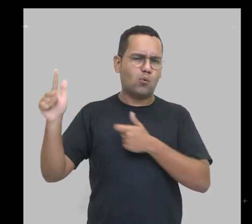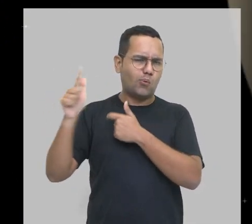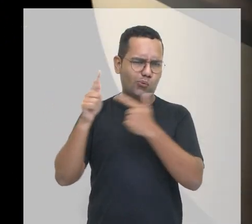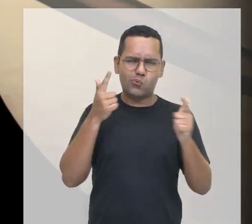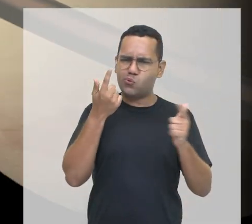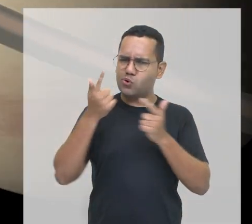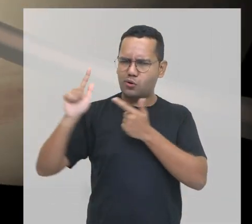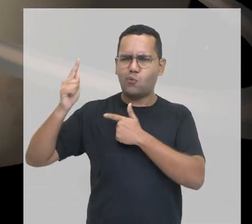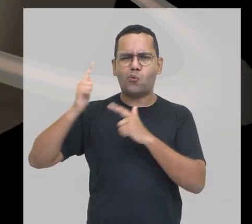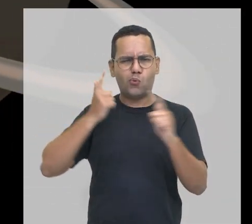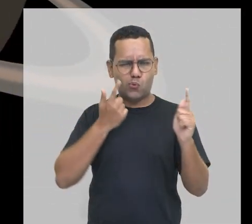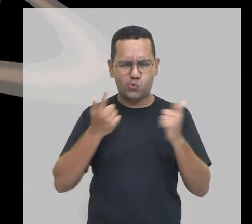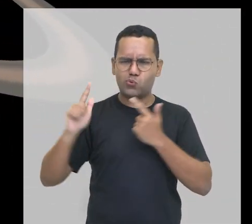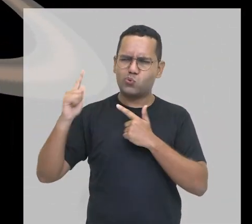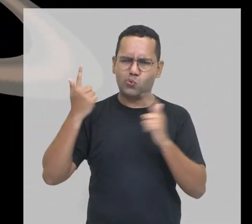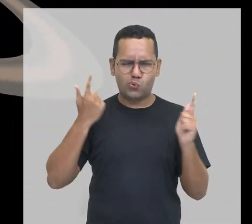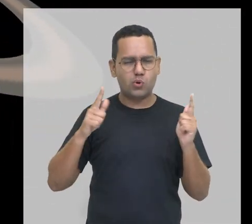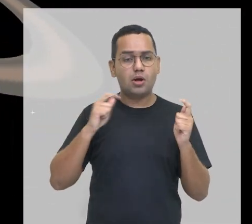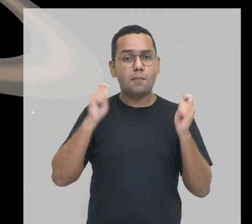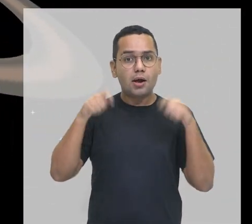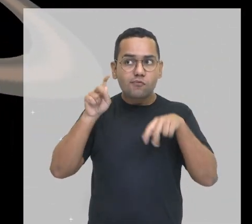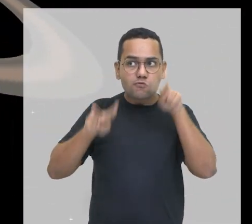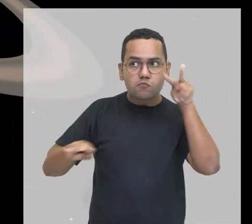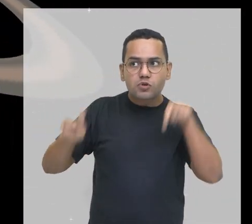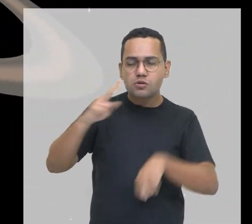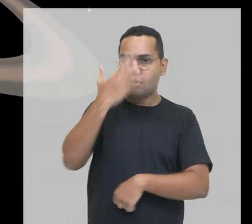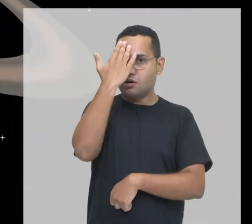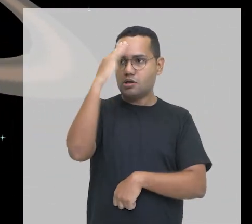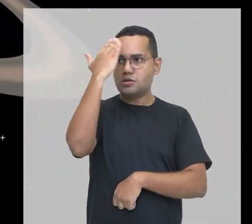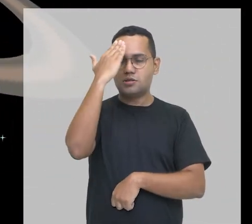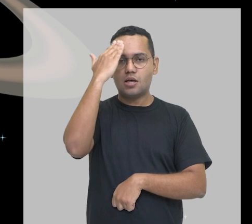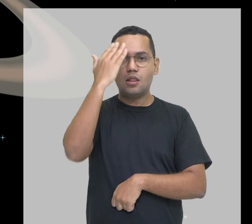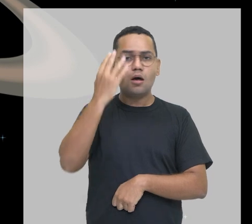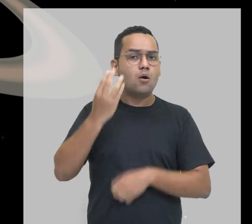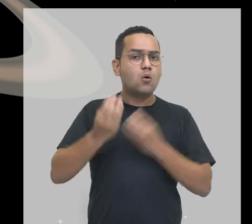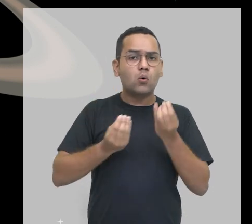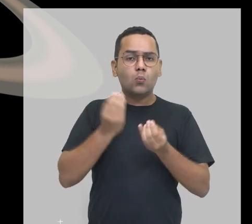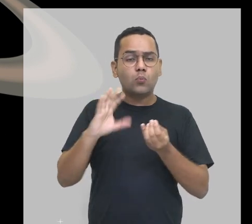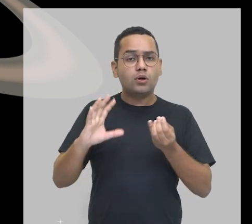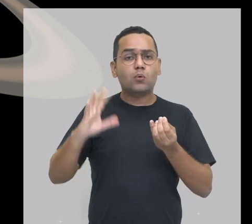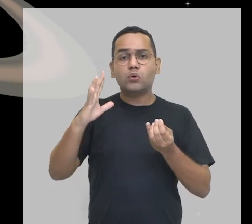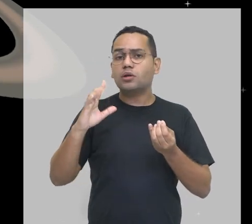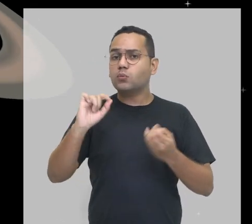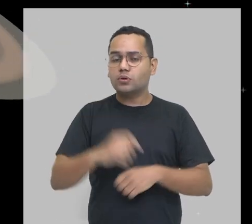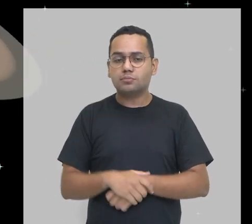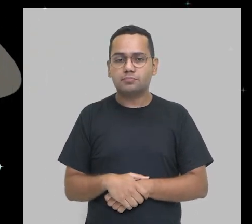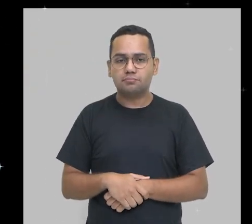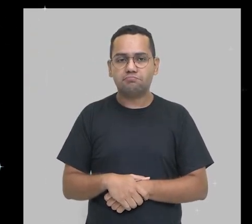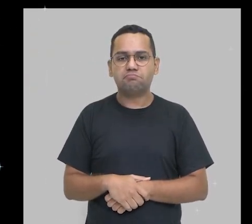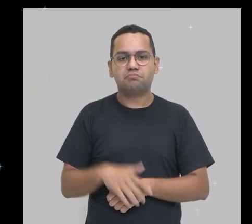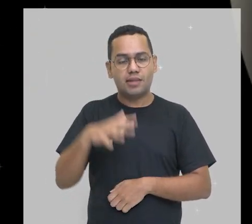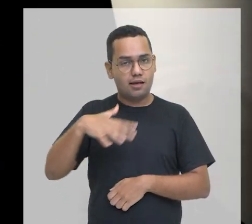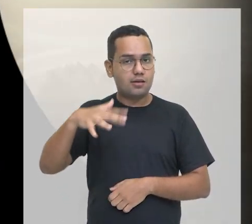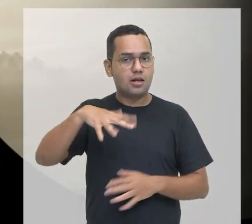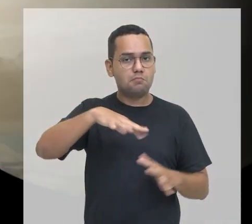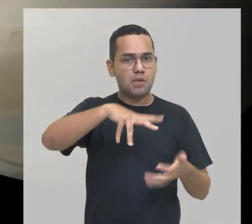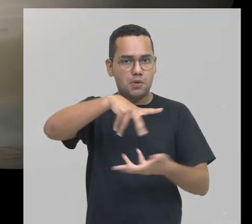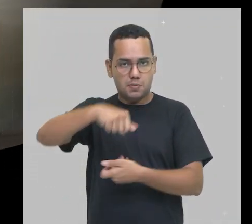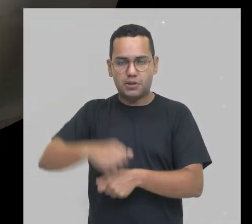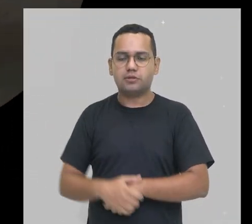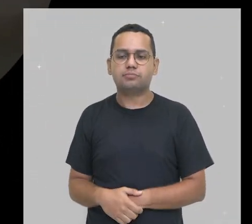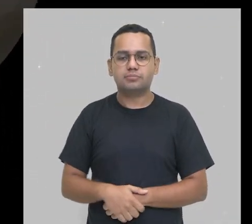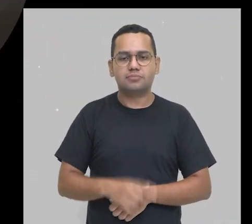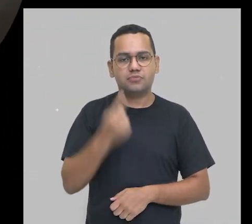né? Ter um efeito aí visual mesmo de como que é, né? O quão grandes são as estrelas. A gente ainda está apresentando